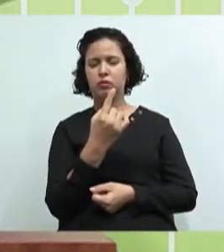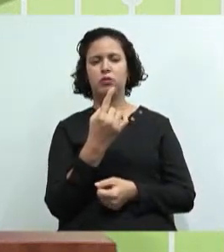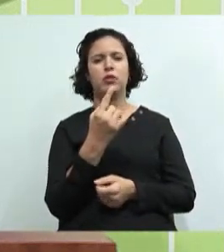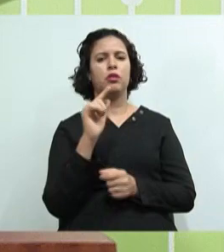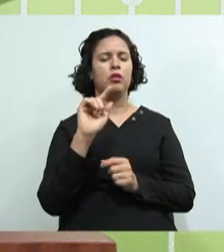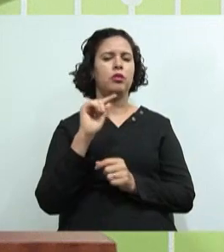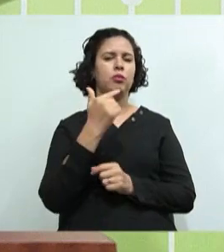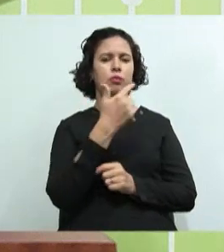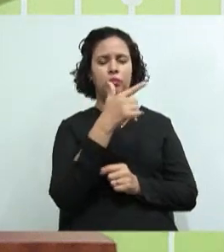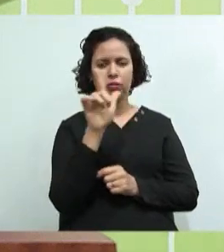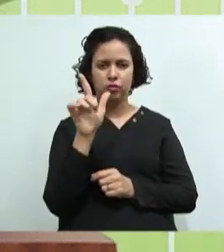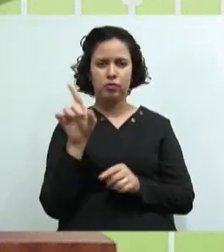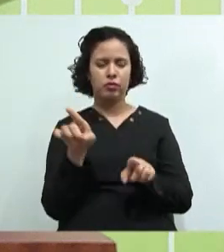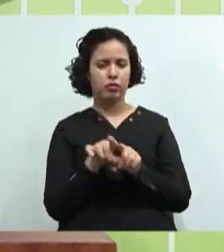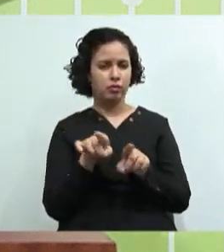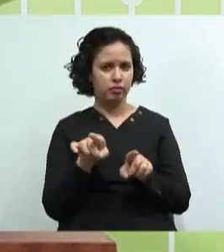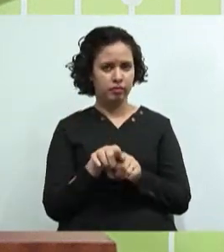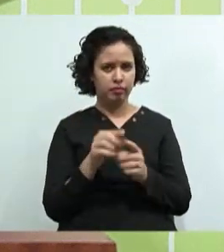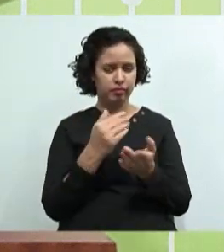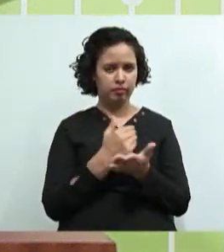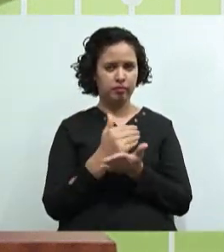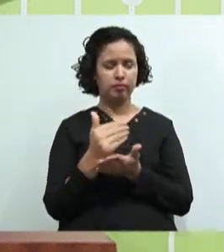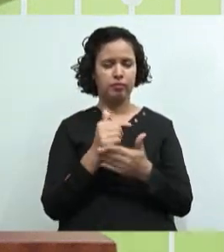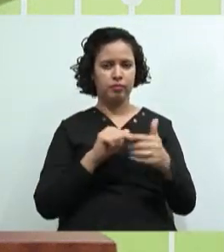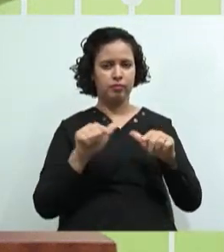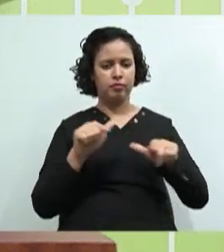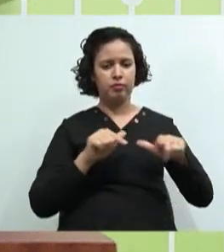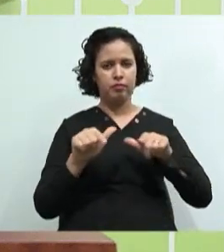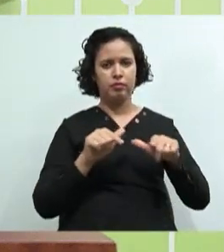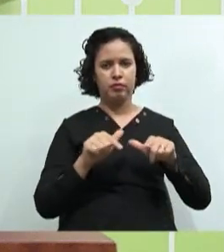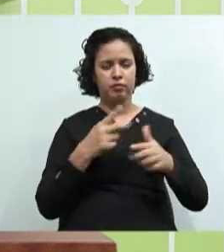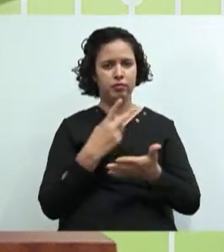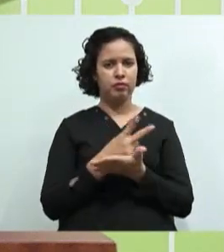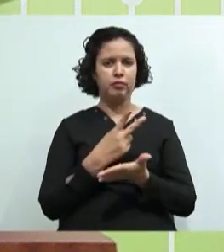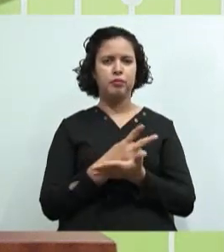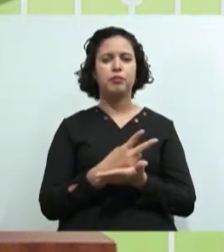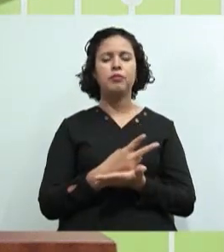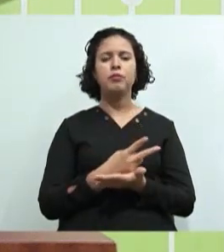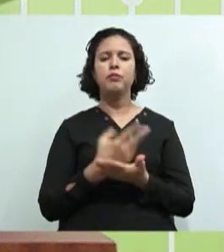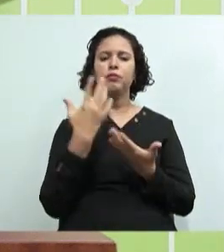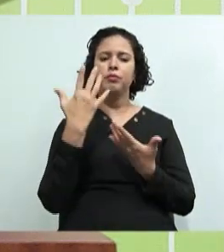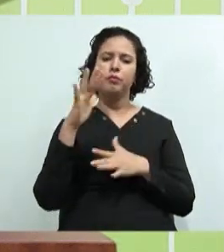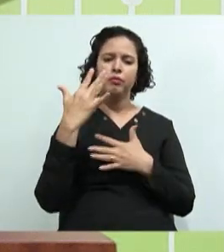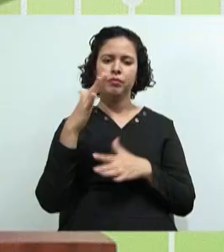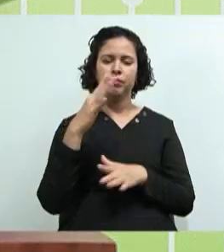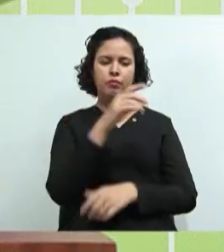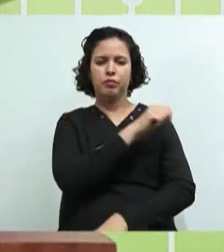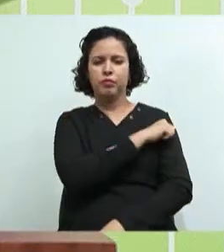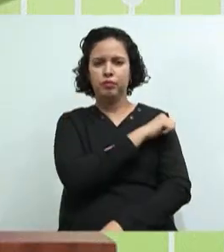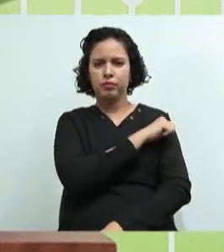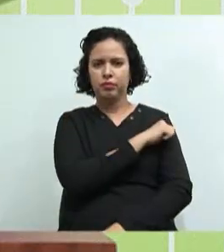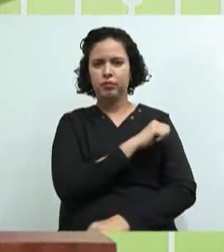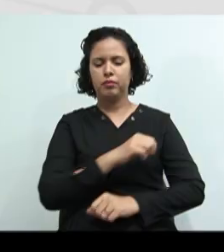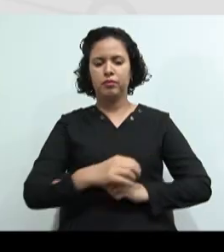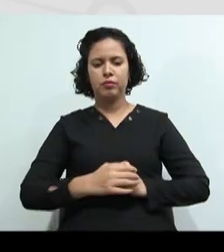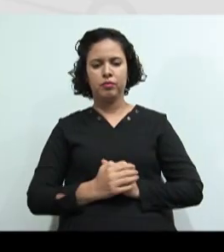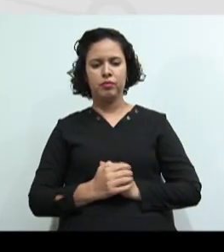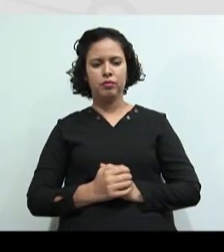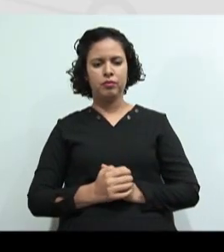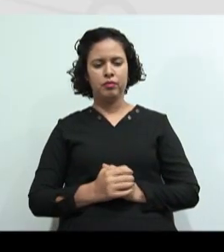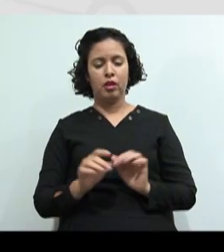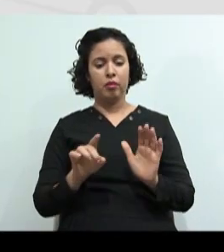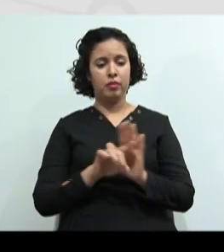eu conseguiria começar a trabalhar no de cima e assim sucessivamente. Parabéns aí então aos alunos. Vamos para a questão número 6,